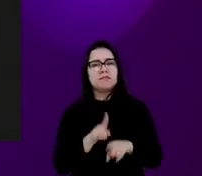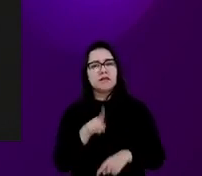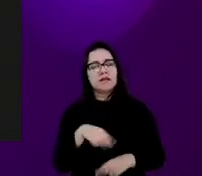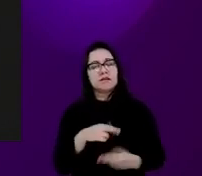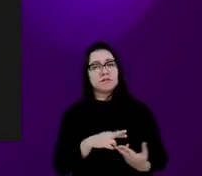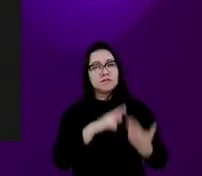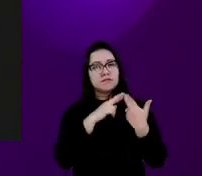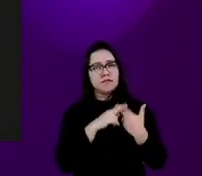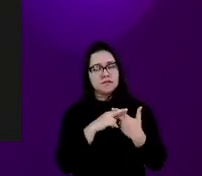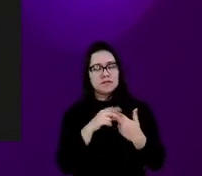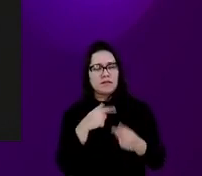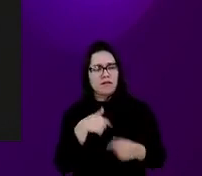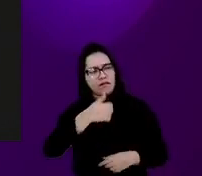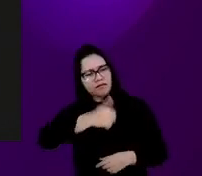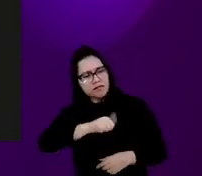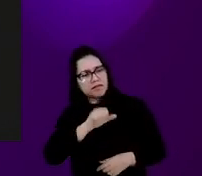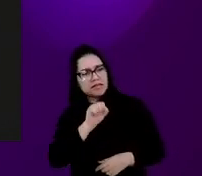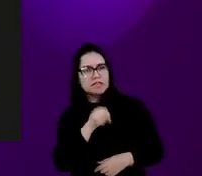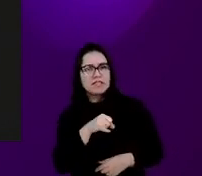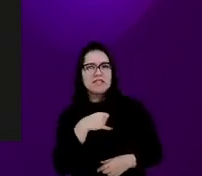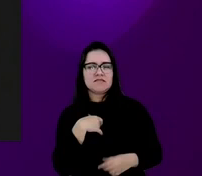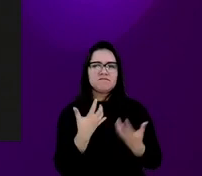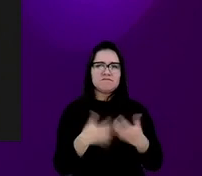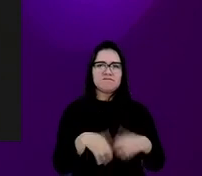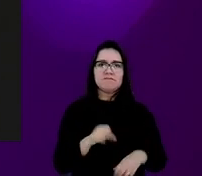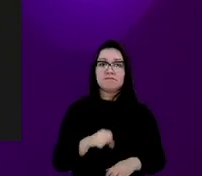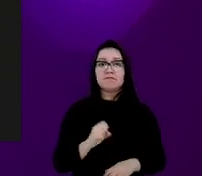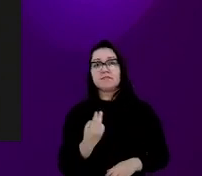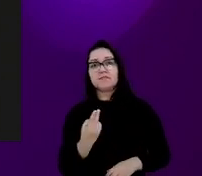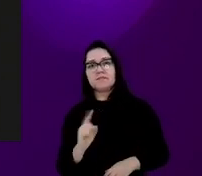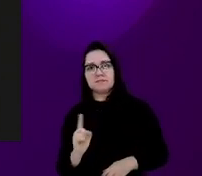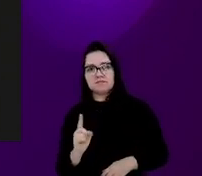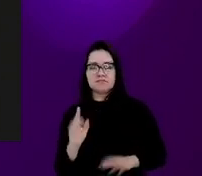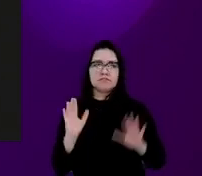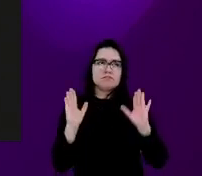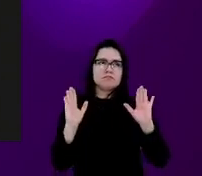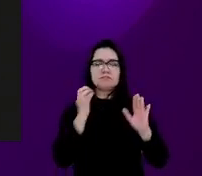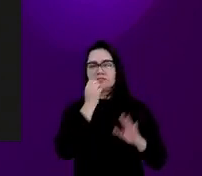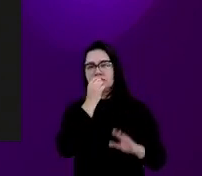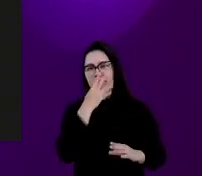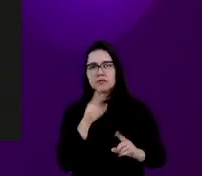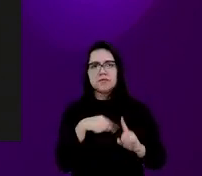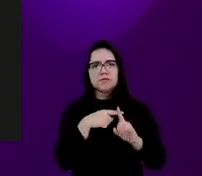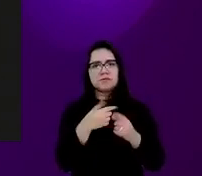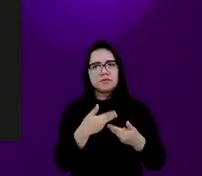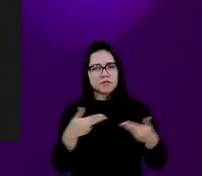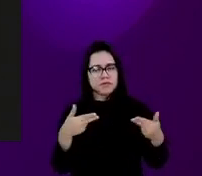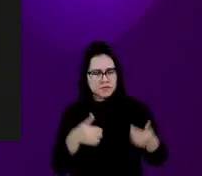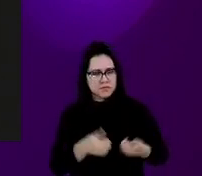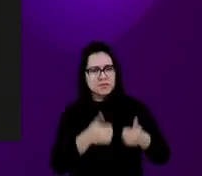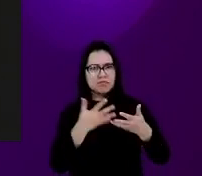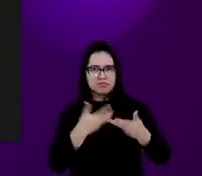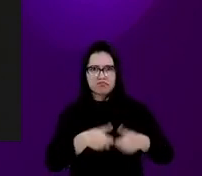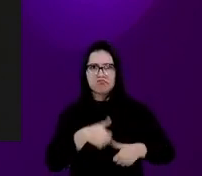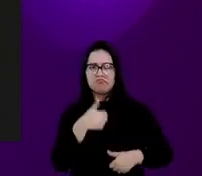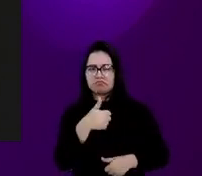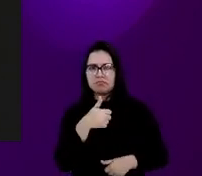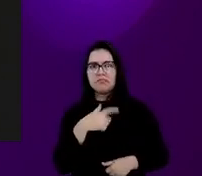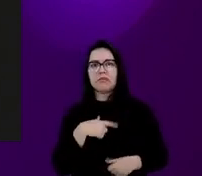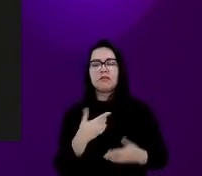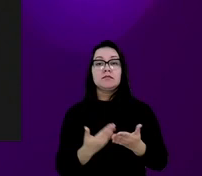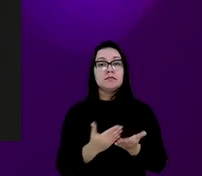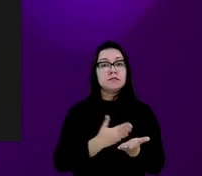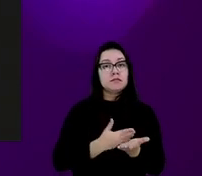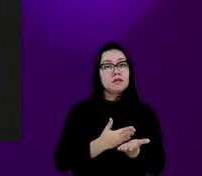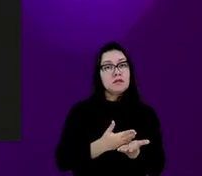poder avaliar se isso ia funcionar ou não, e graças a Deus foi uma coisa positiva, mas inicialmente, como todo mundo, o método